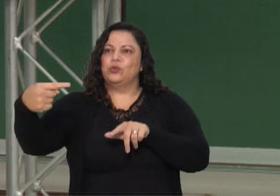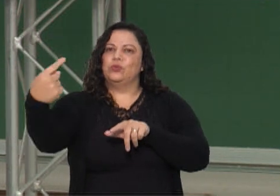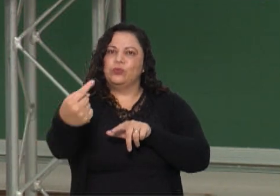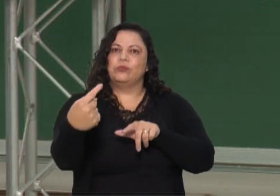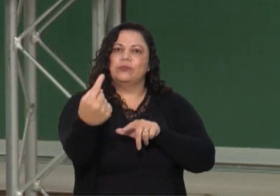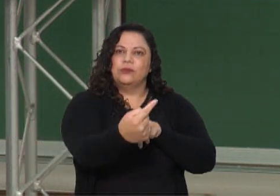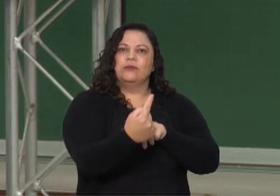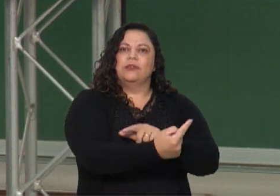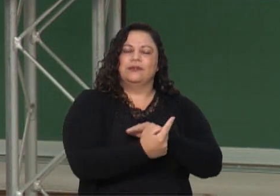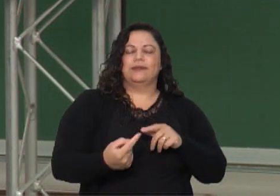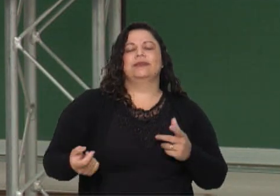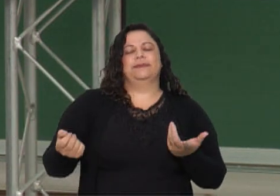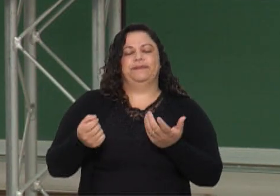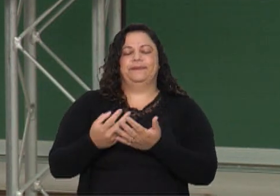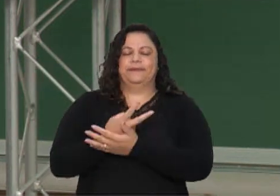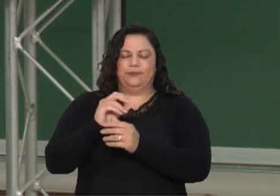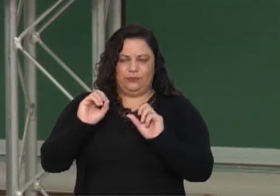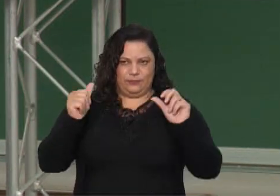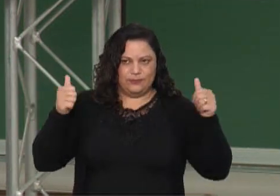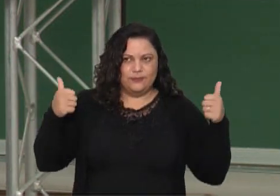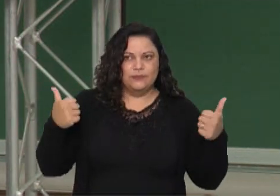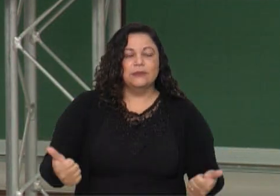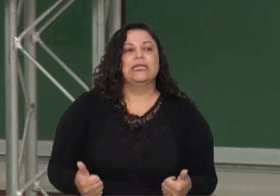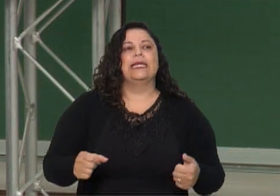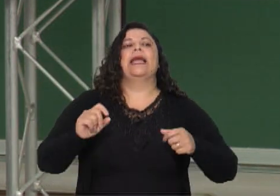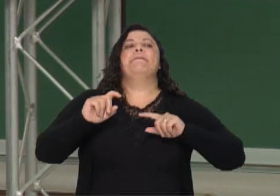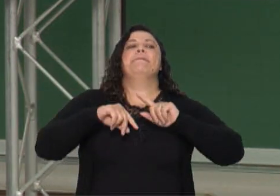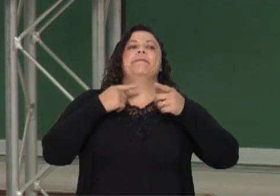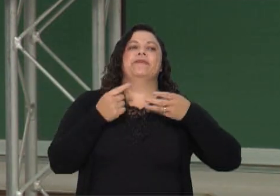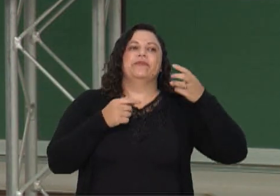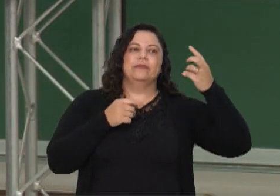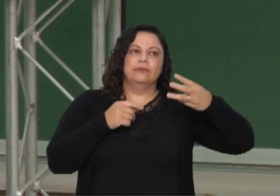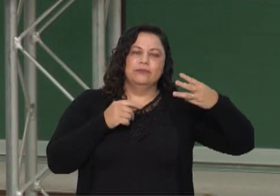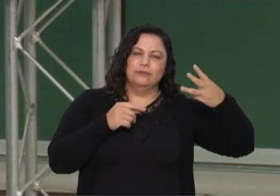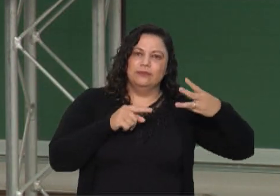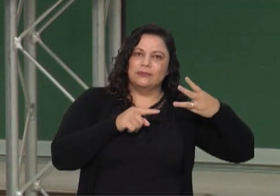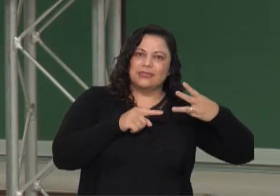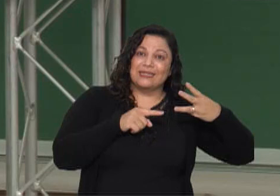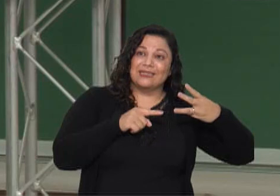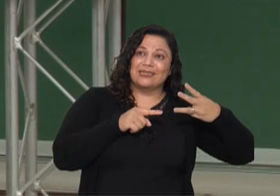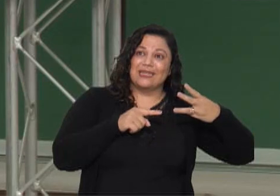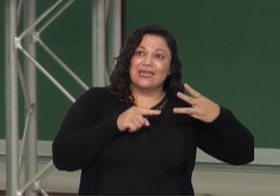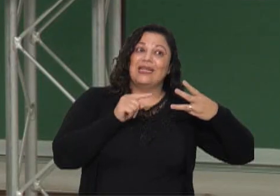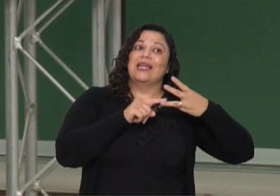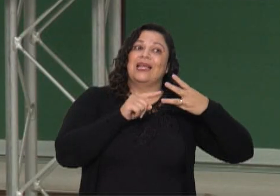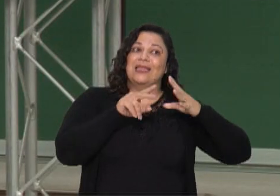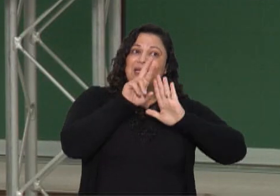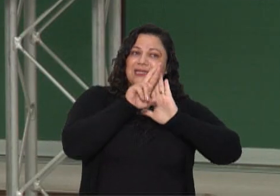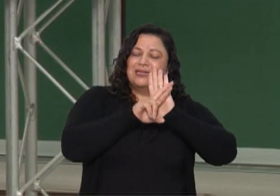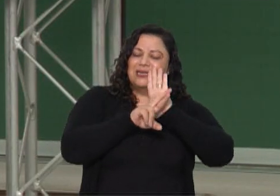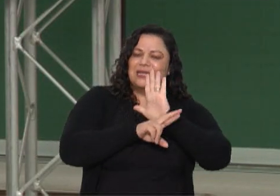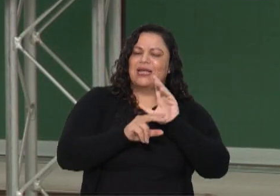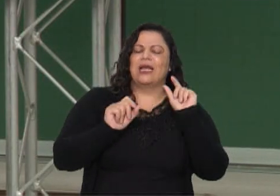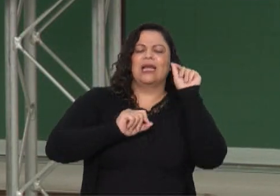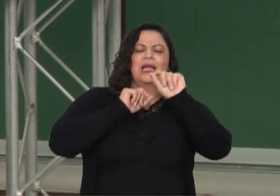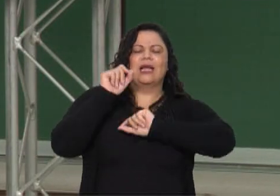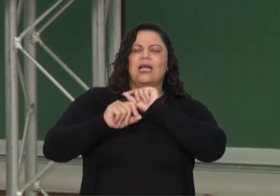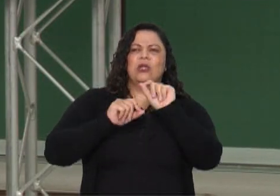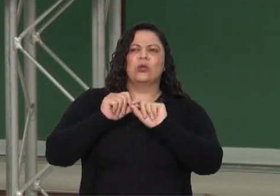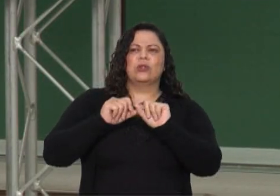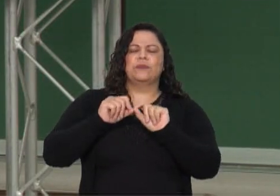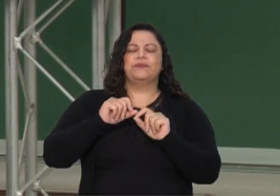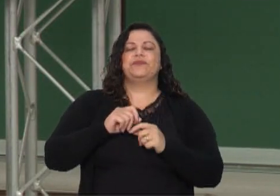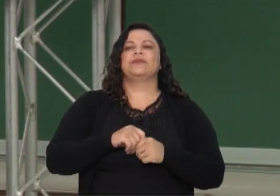E assim sucessivamente, certo? Muito bem. Aí, a terceira regrinha aqui é sobre o palitinho de